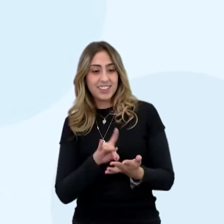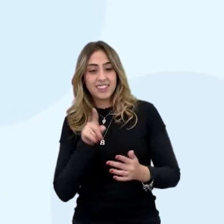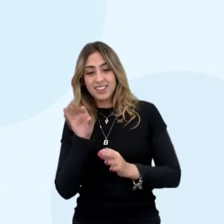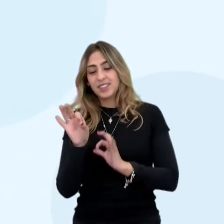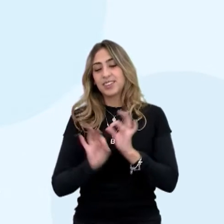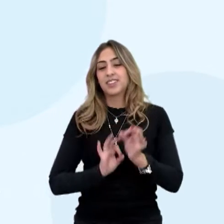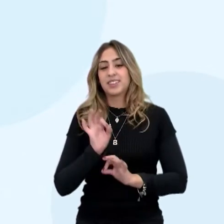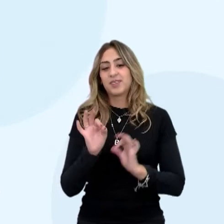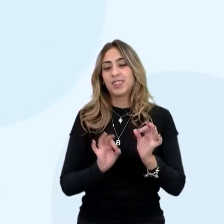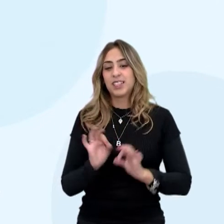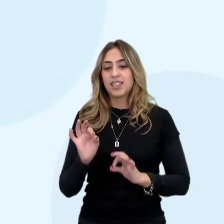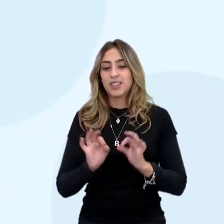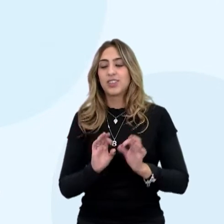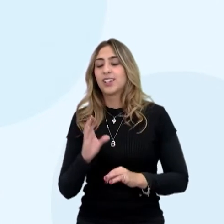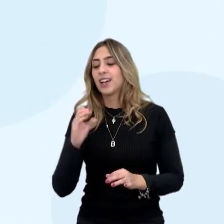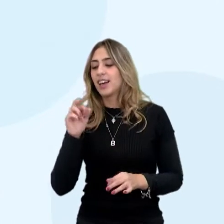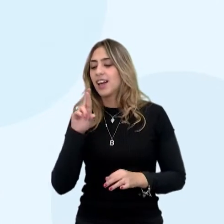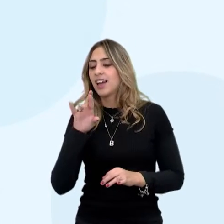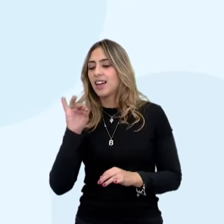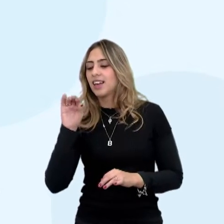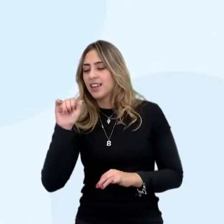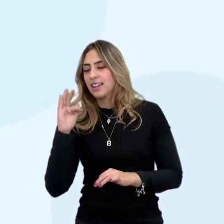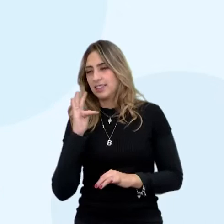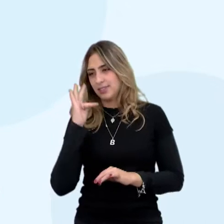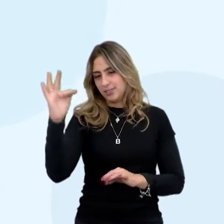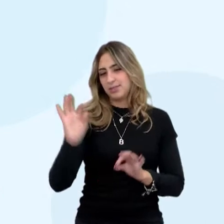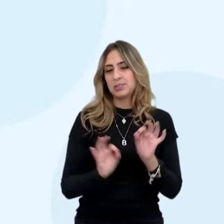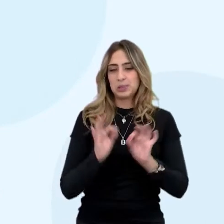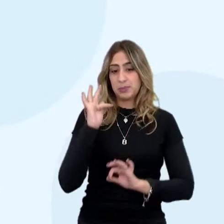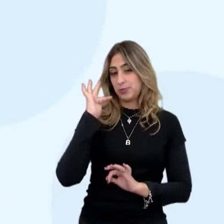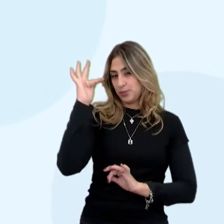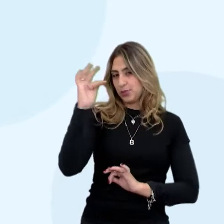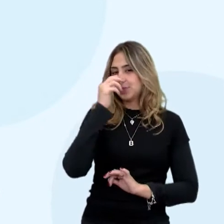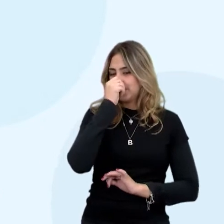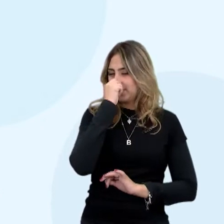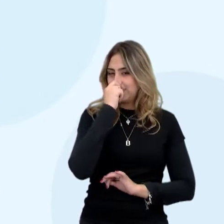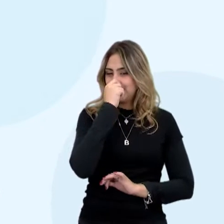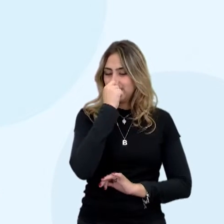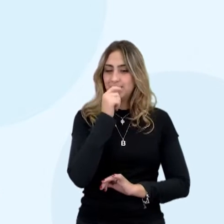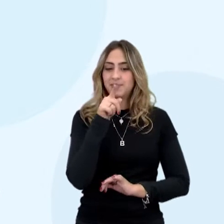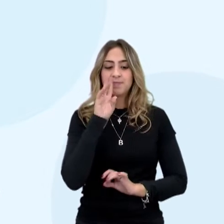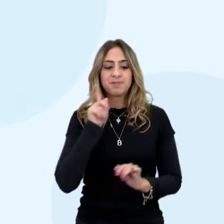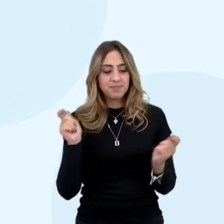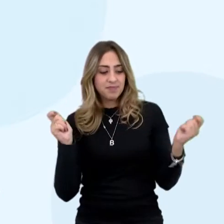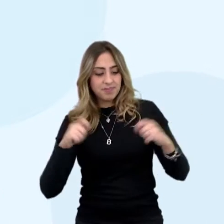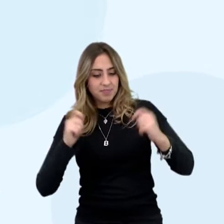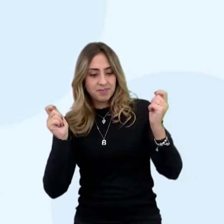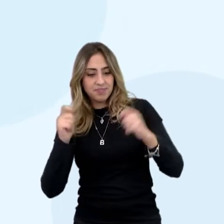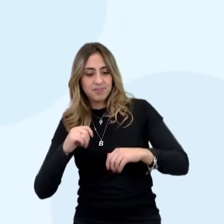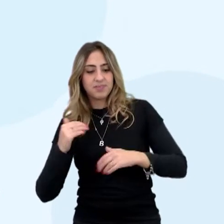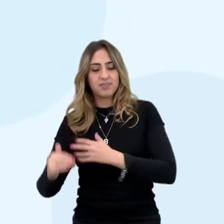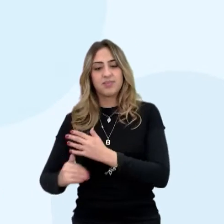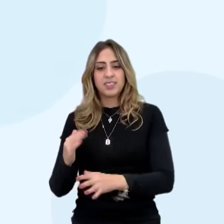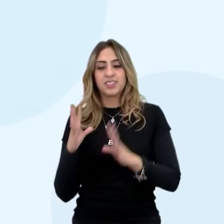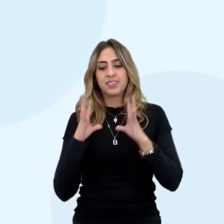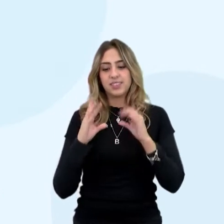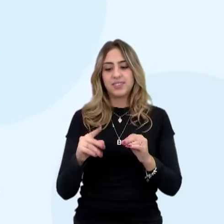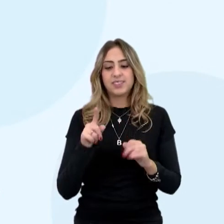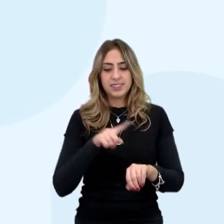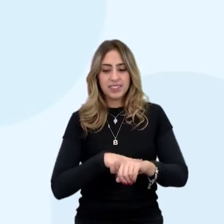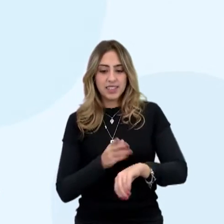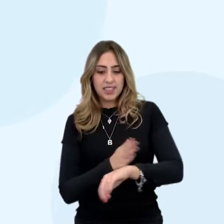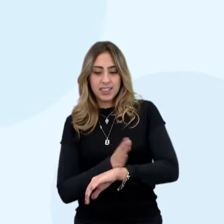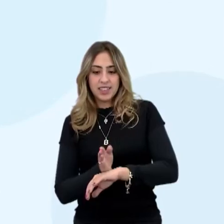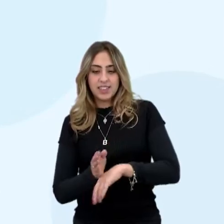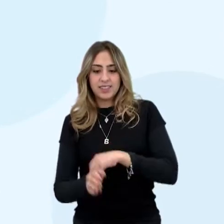de carreira, né, hoje em dia. Então o profissional ele vai se capacitando durante aí todo esse tempo, vai